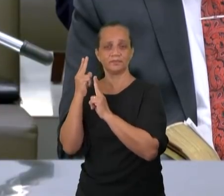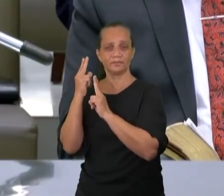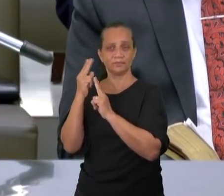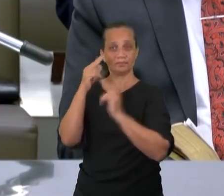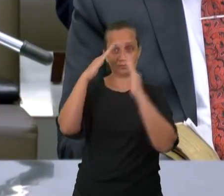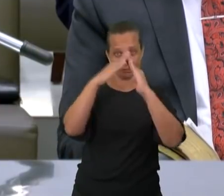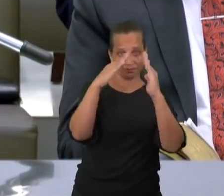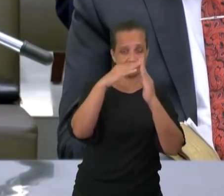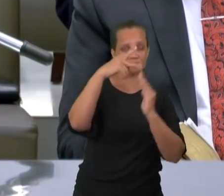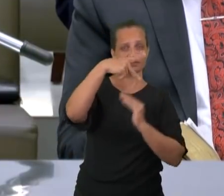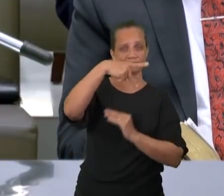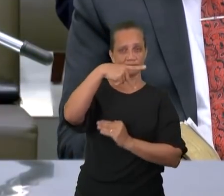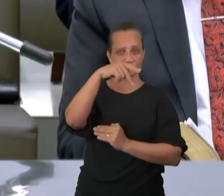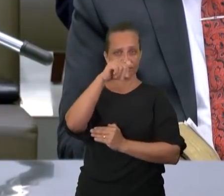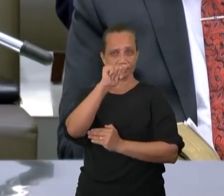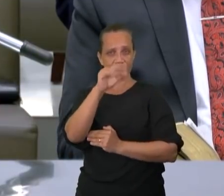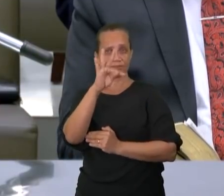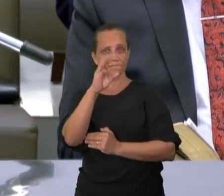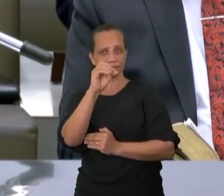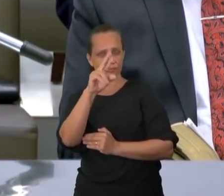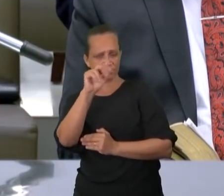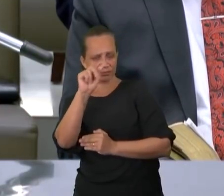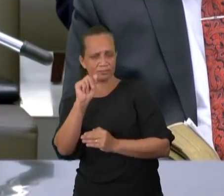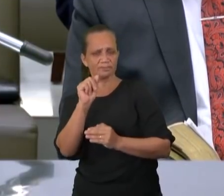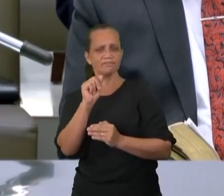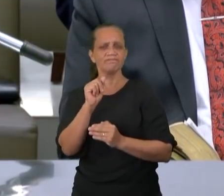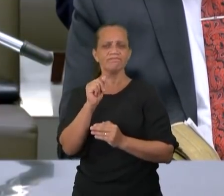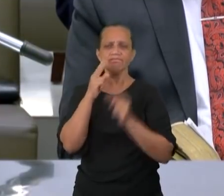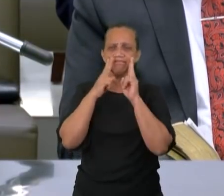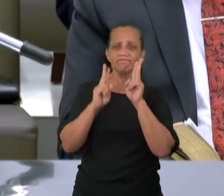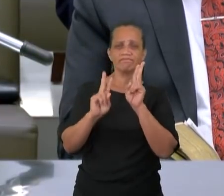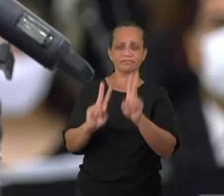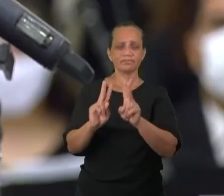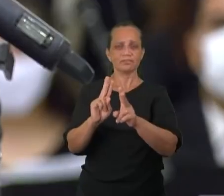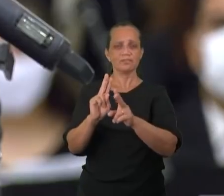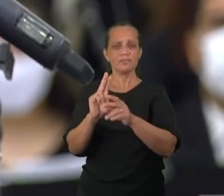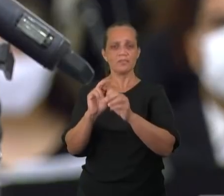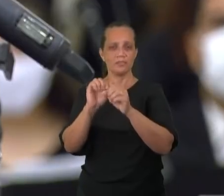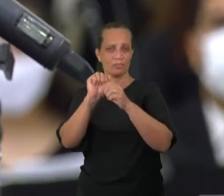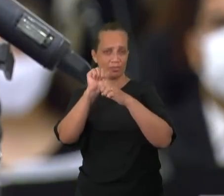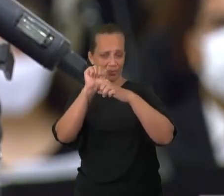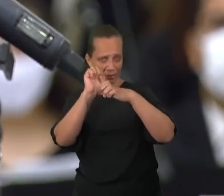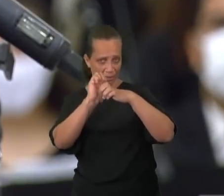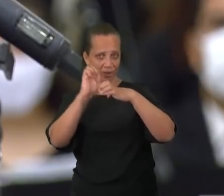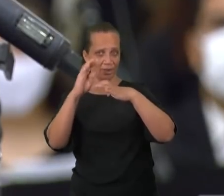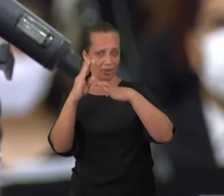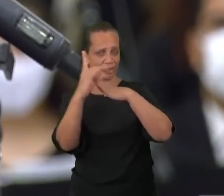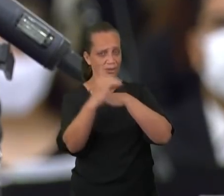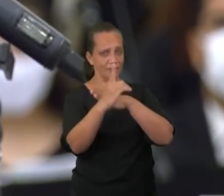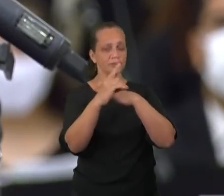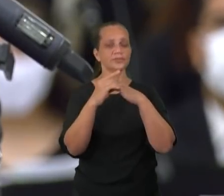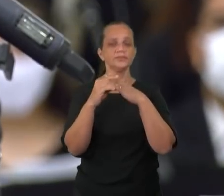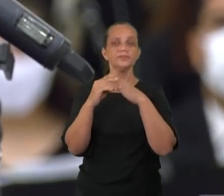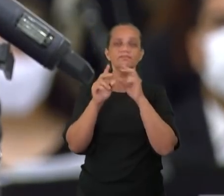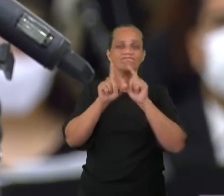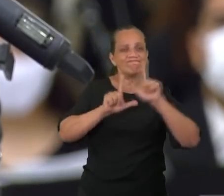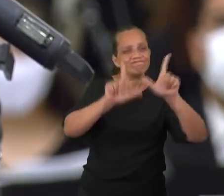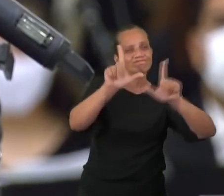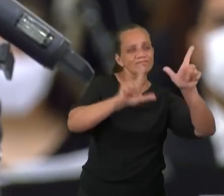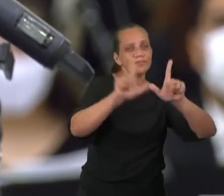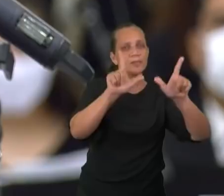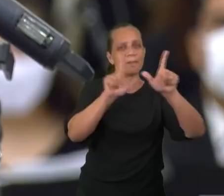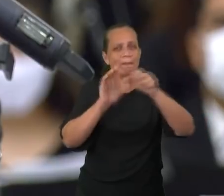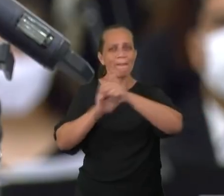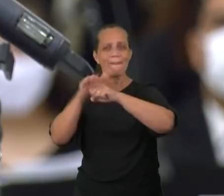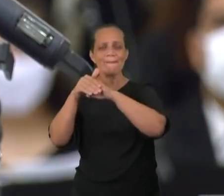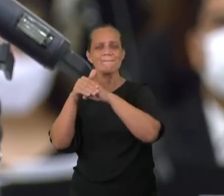vínhamos, eu e a minha esposa e meu filho, e ficávamos sintonizados, pastor, na escola bíblica, não é? Pela internet lá assistindo. E uma das noites eu estava lá